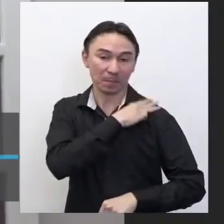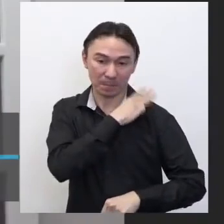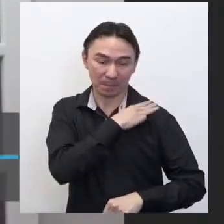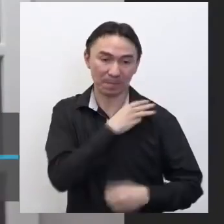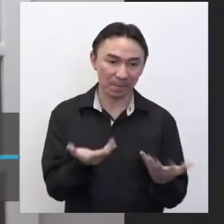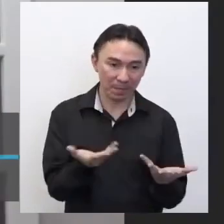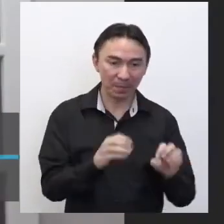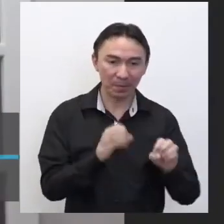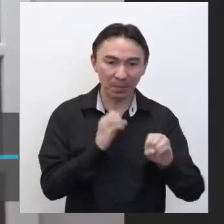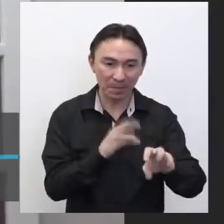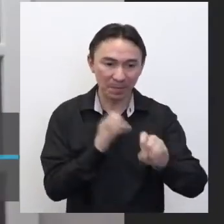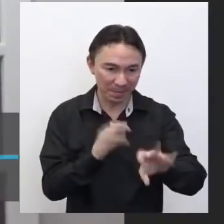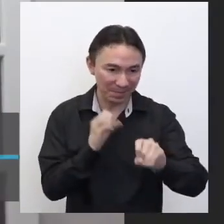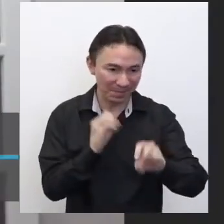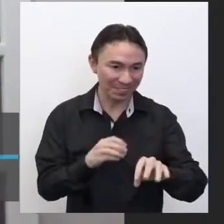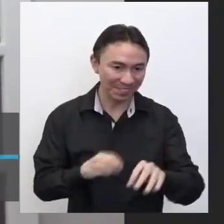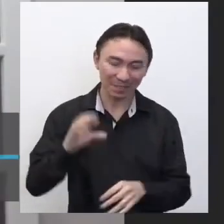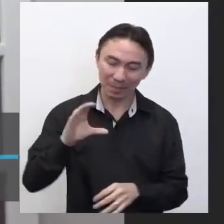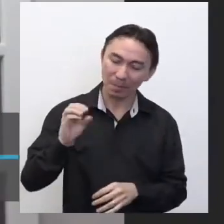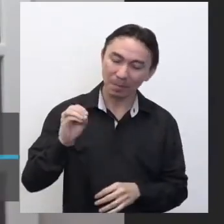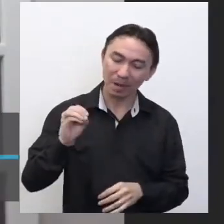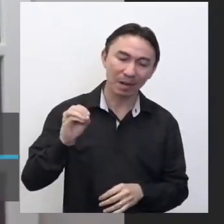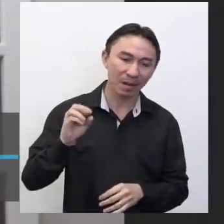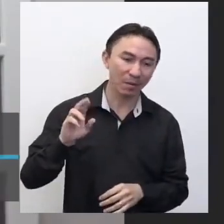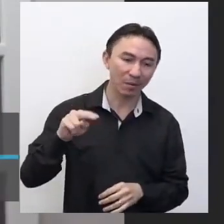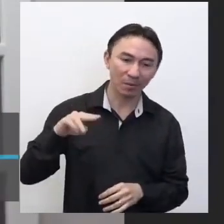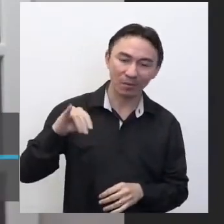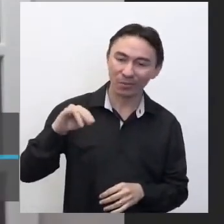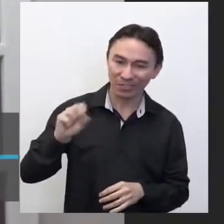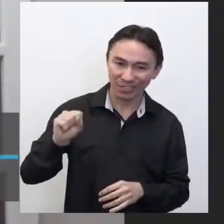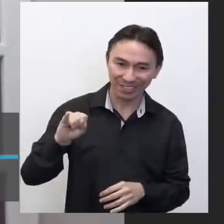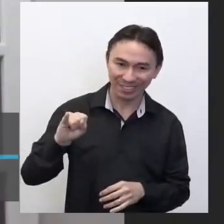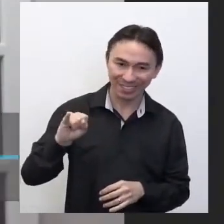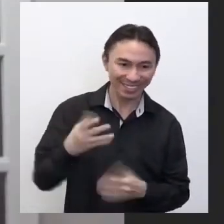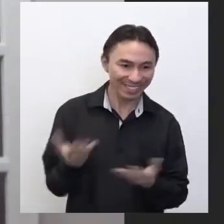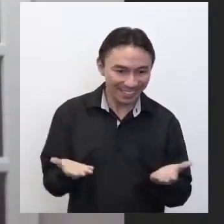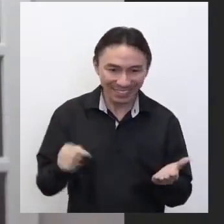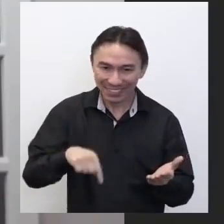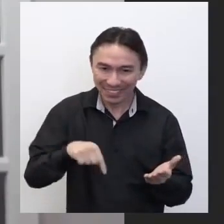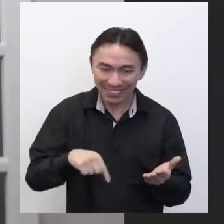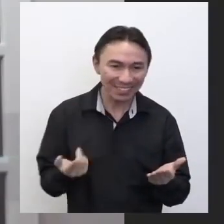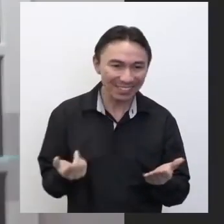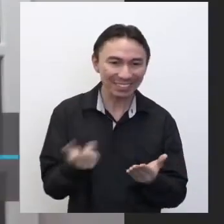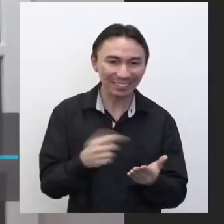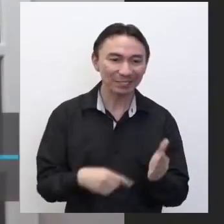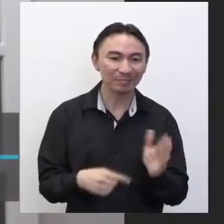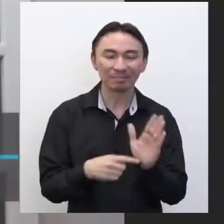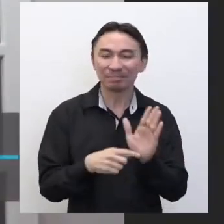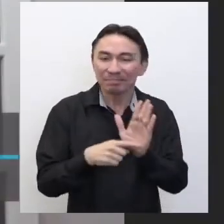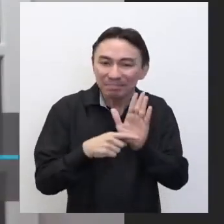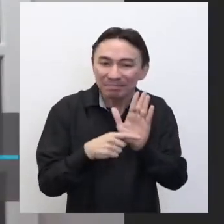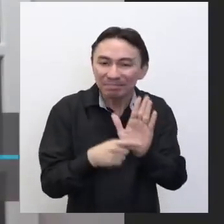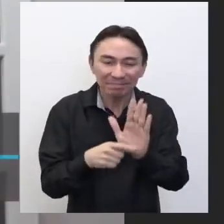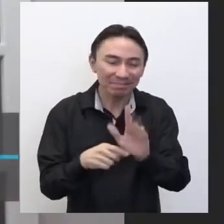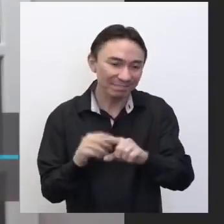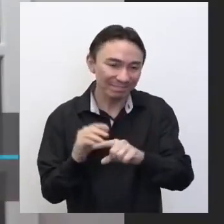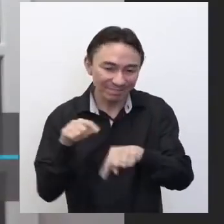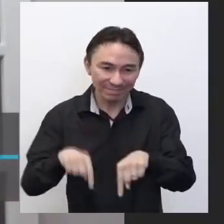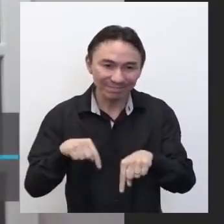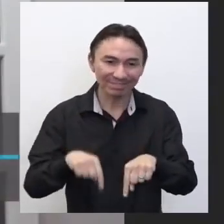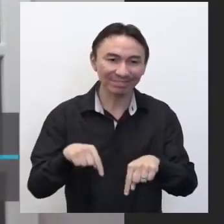professores e moderadores do Centro de Mídias e hoje vou moderar essa aula para vocês, que será ministrada pela professora.